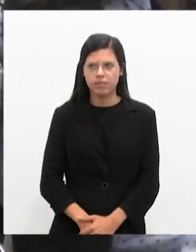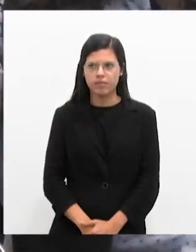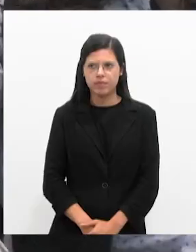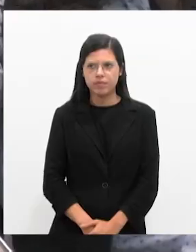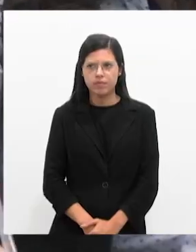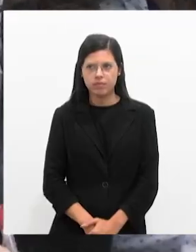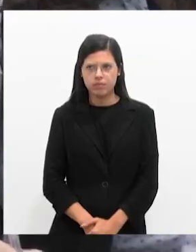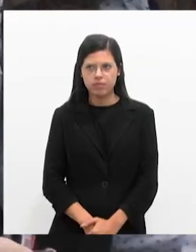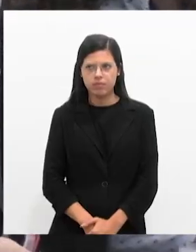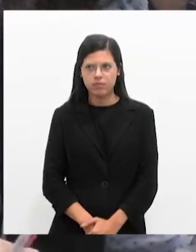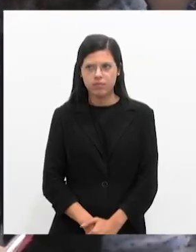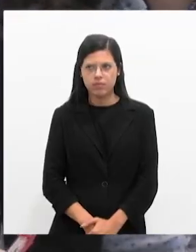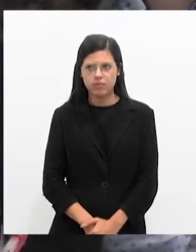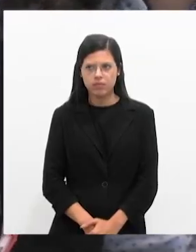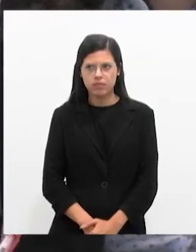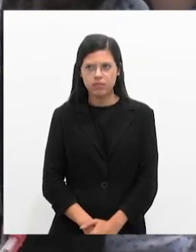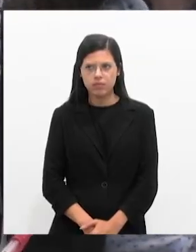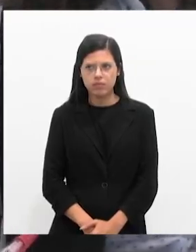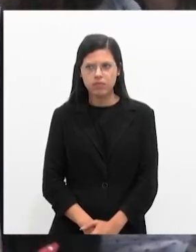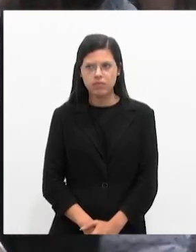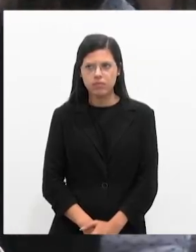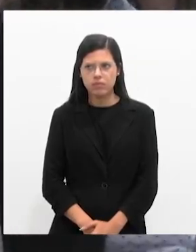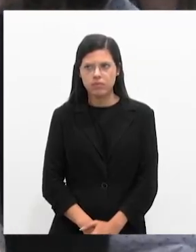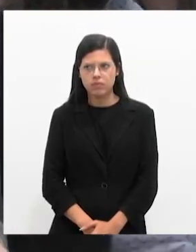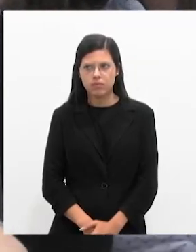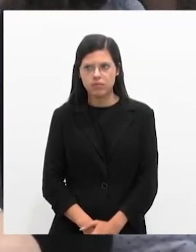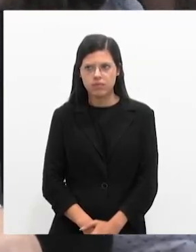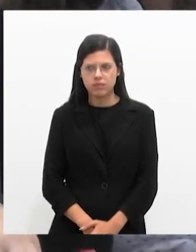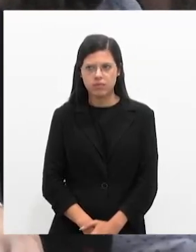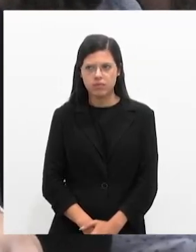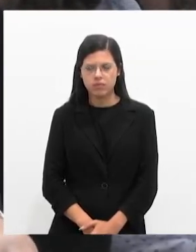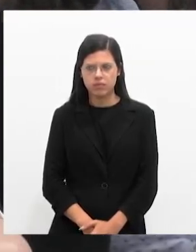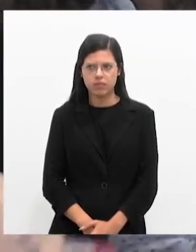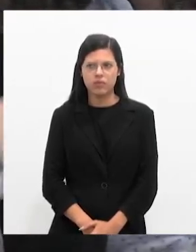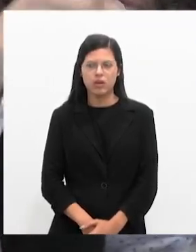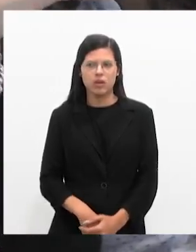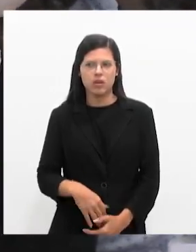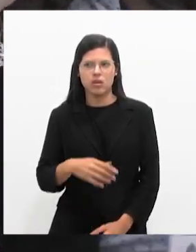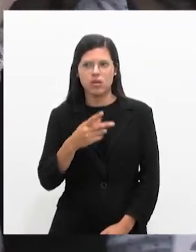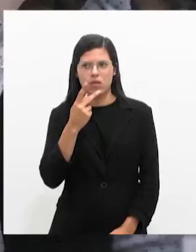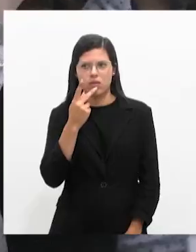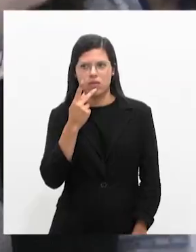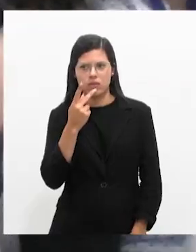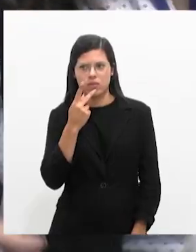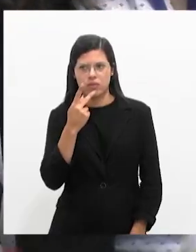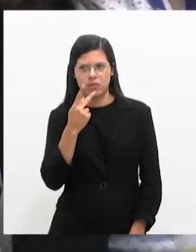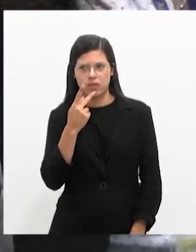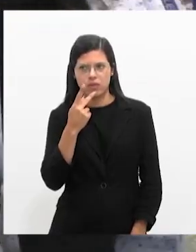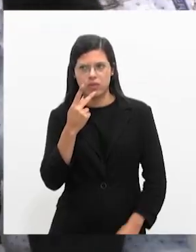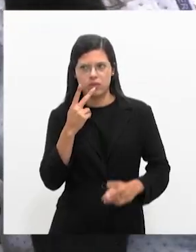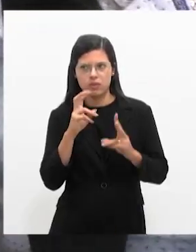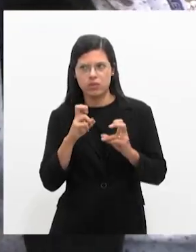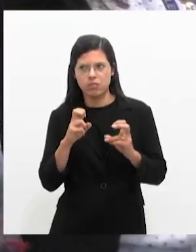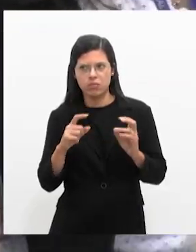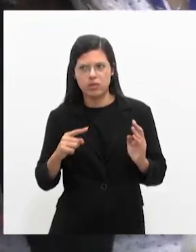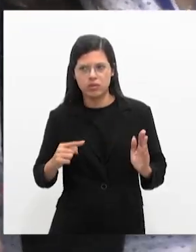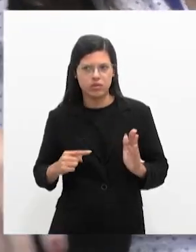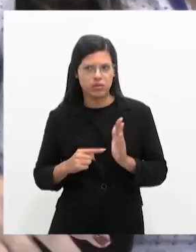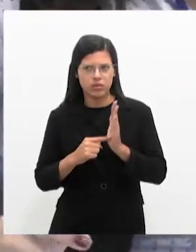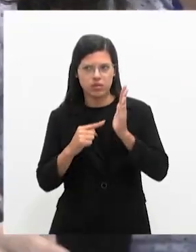Tem esse também. Embora não aborde aqui, nessa lei citada, um canal de denúncia, né,